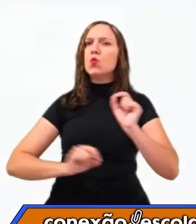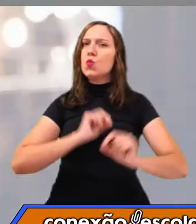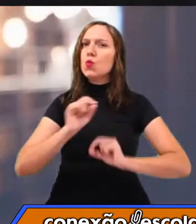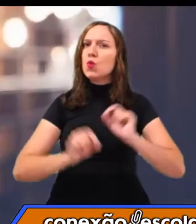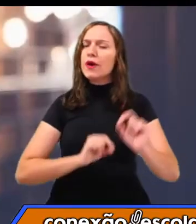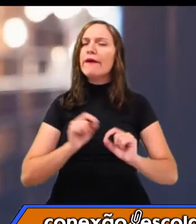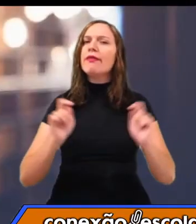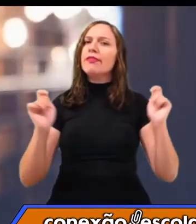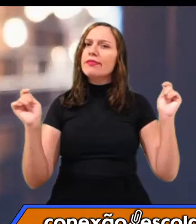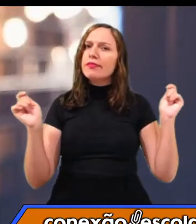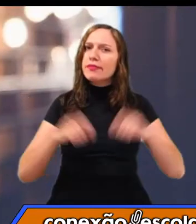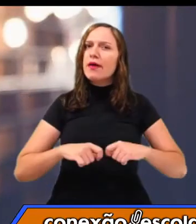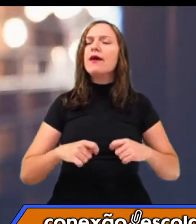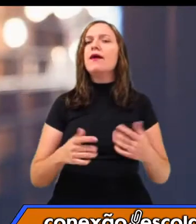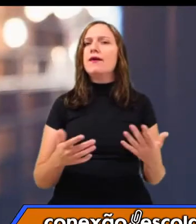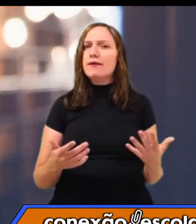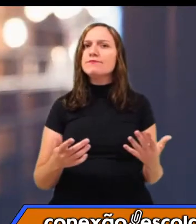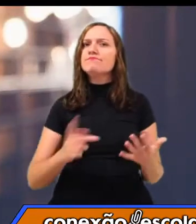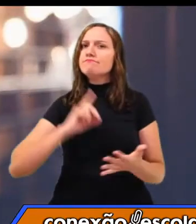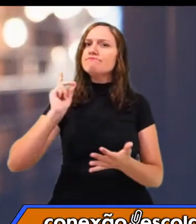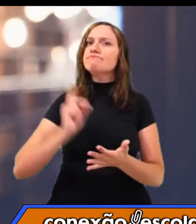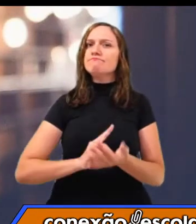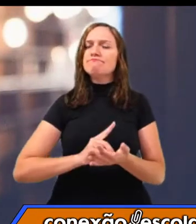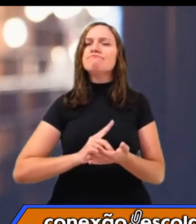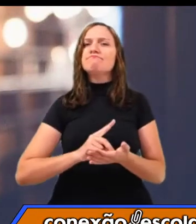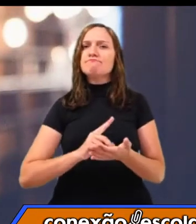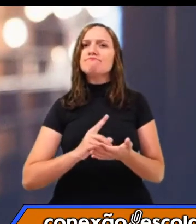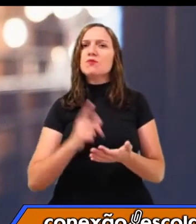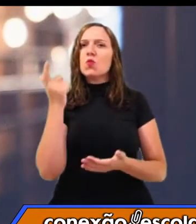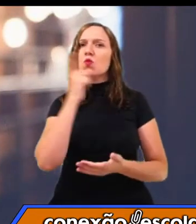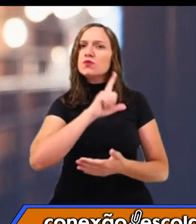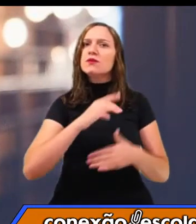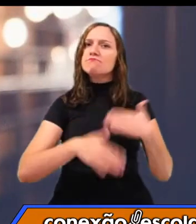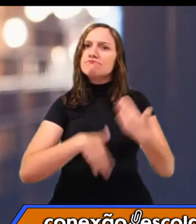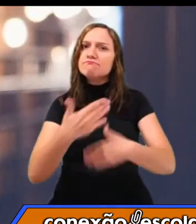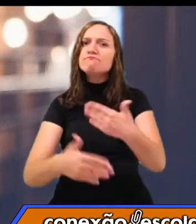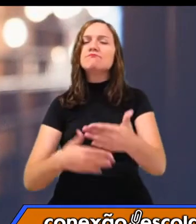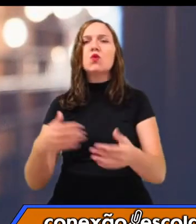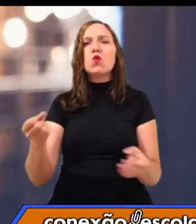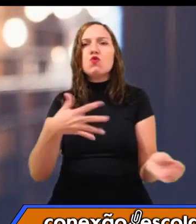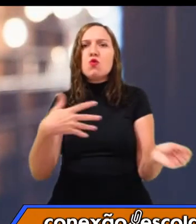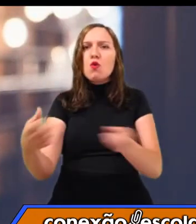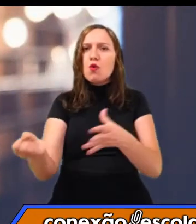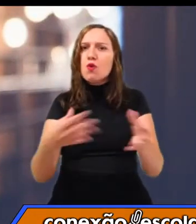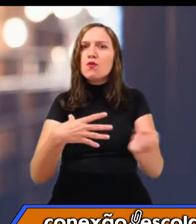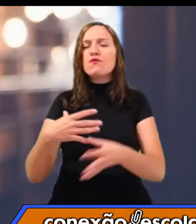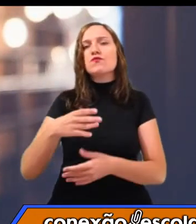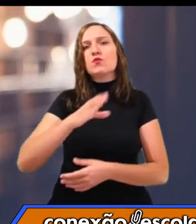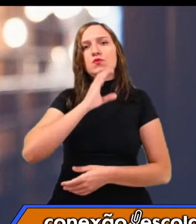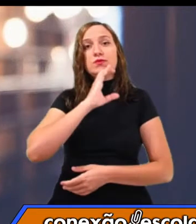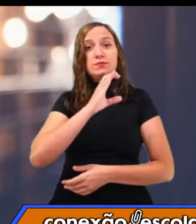serviram para que fosse desenvolvido, né, novos conhecimentos.